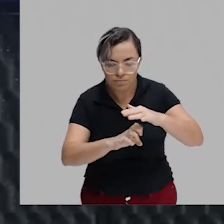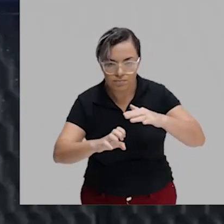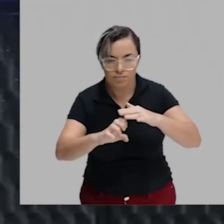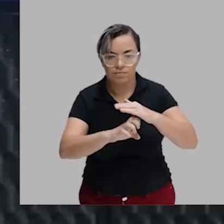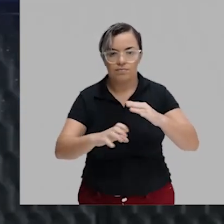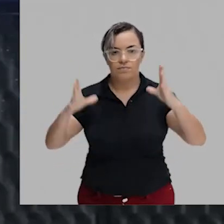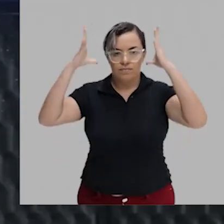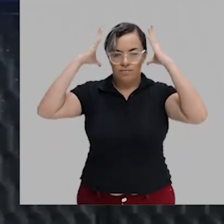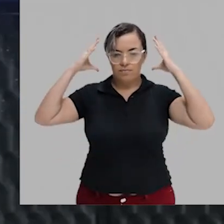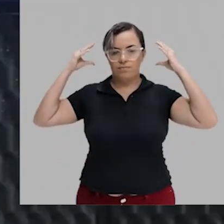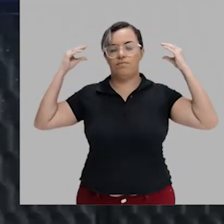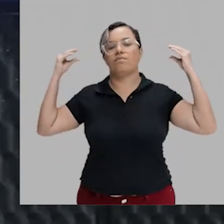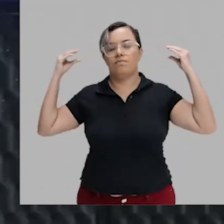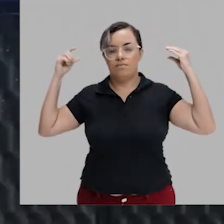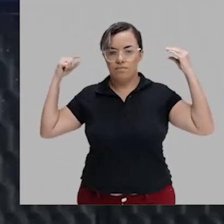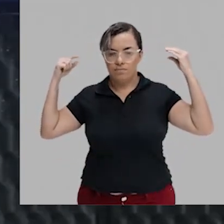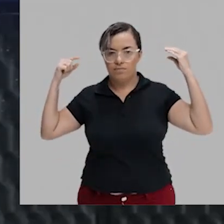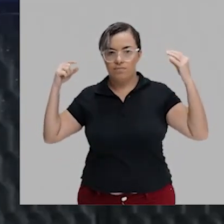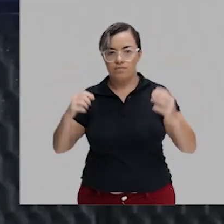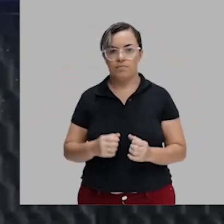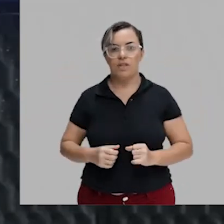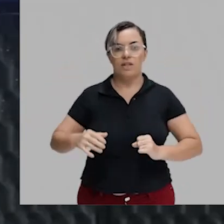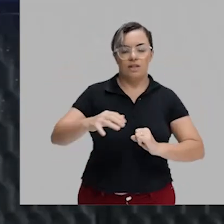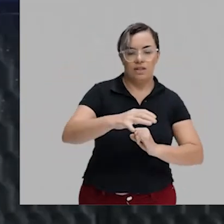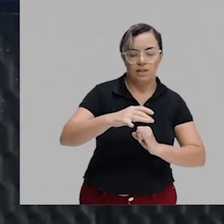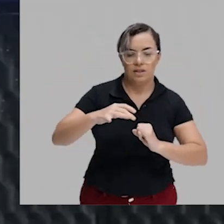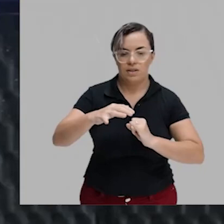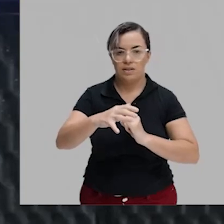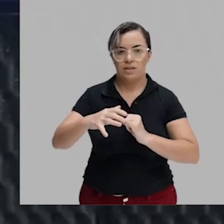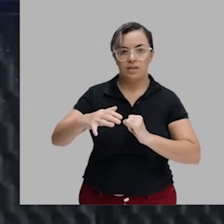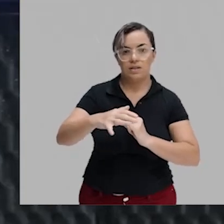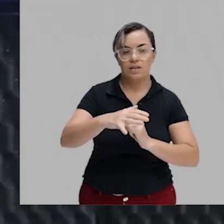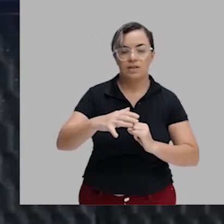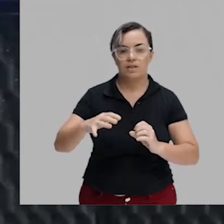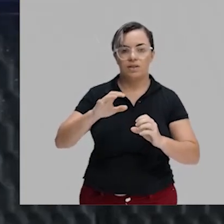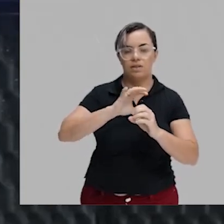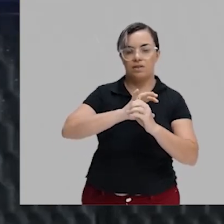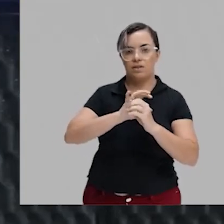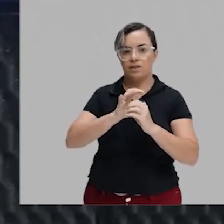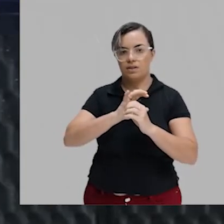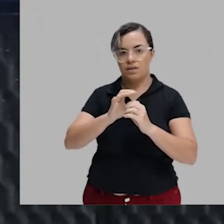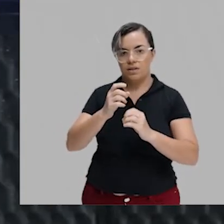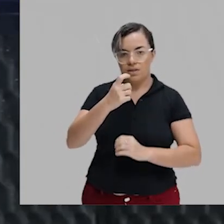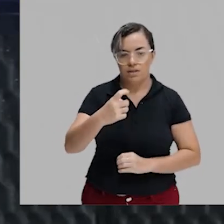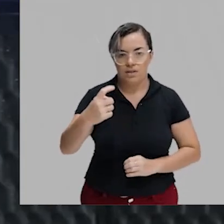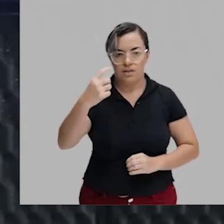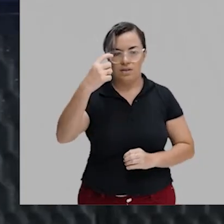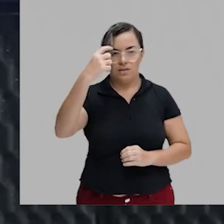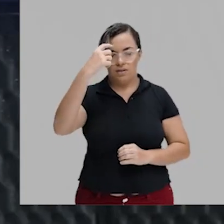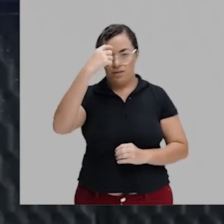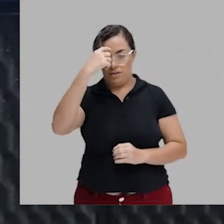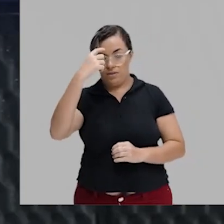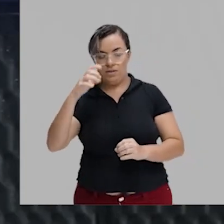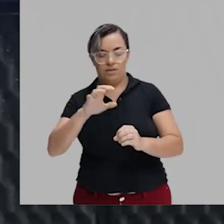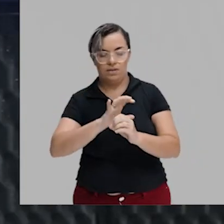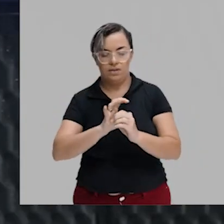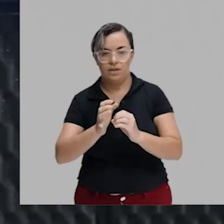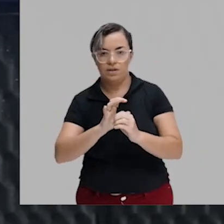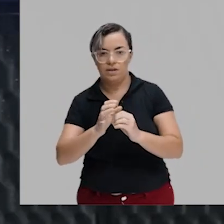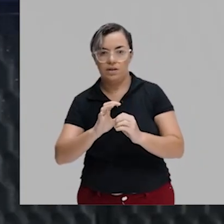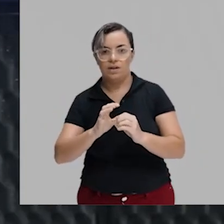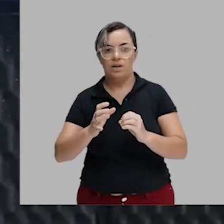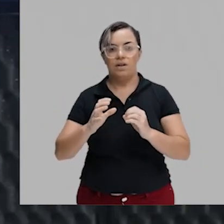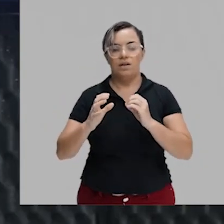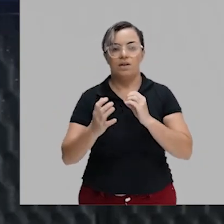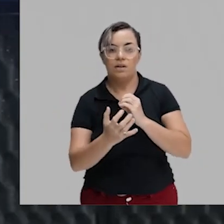privadas holandesas, a Companhia das Índias Orientais, a Companhia das Índias Ocidentais, a Companhia das Índias